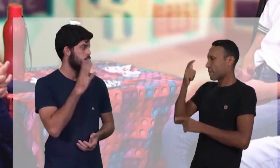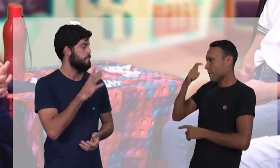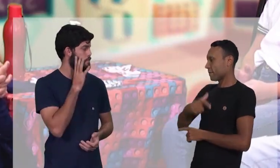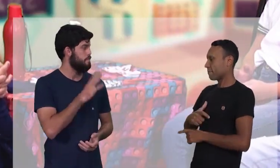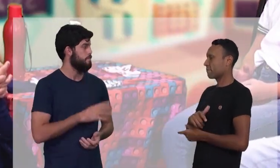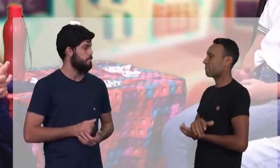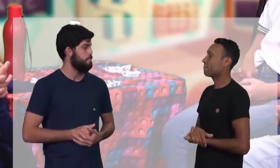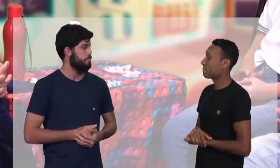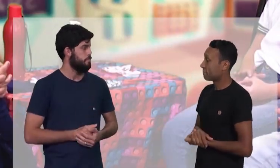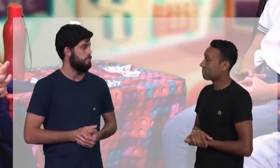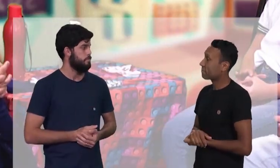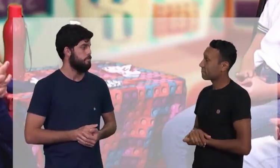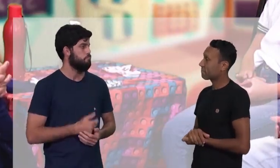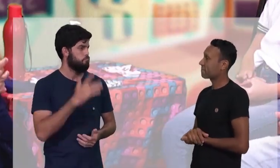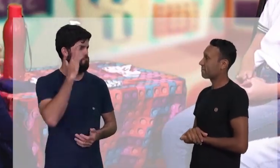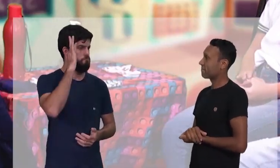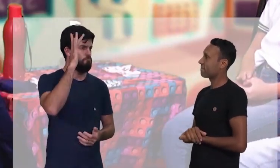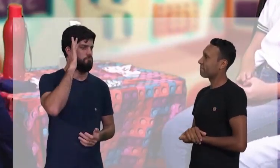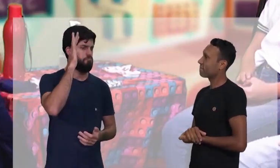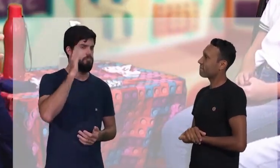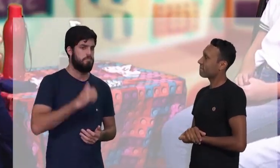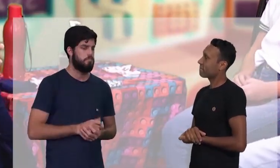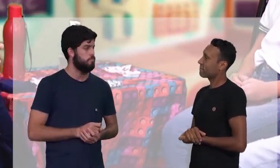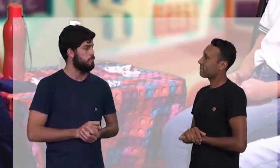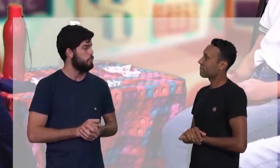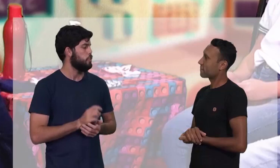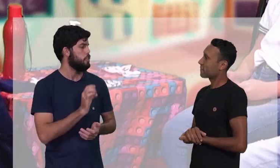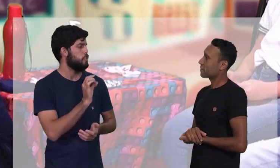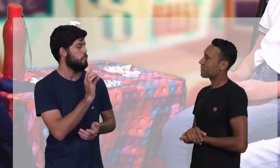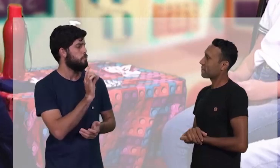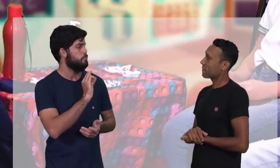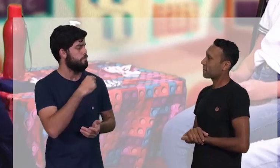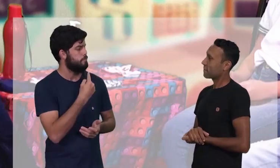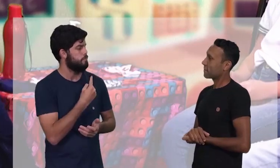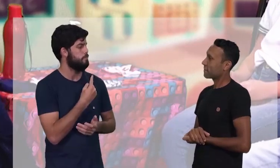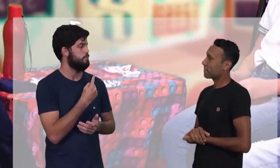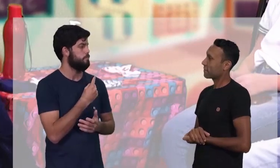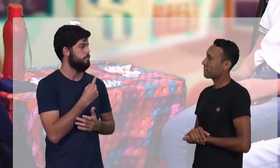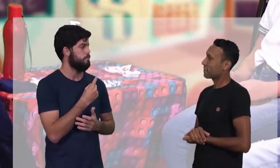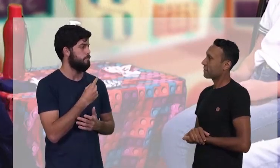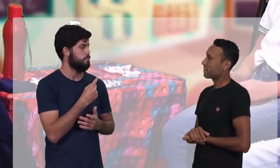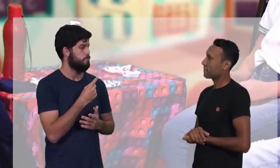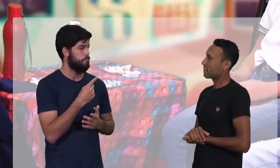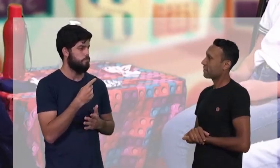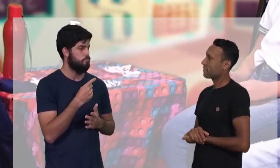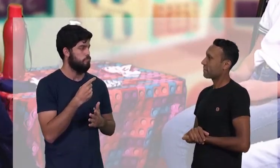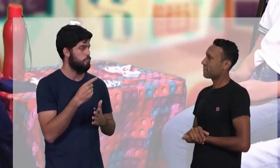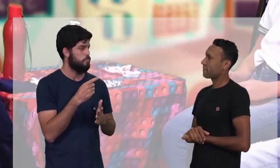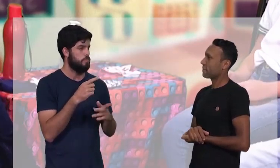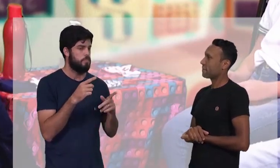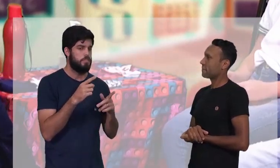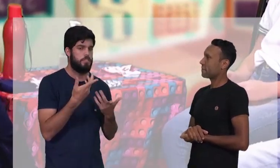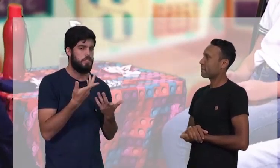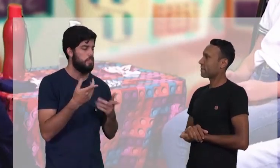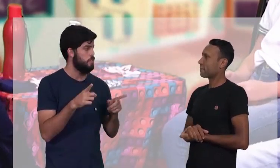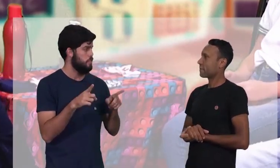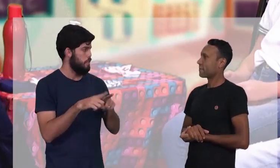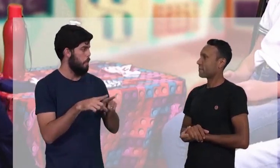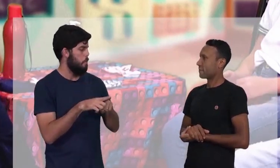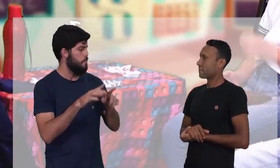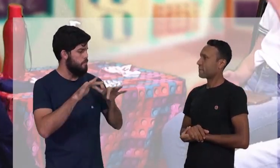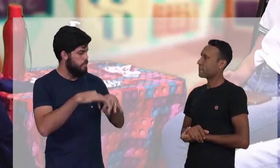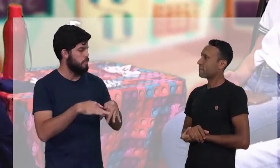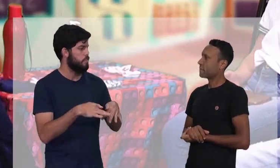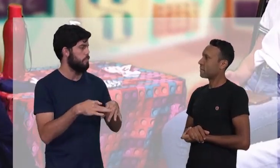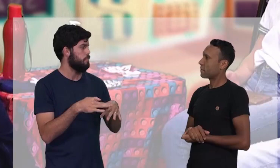legal. Nossa, que reflexão, hein, gente? E assim, só pra gente agora, até vamos finalizar,